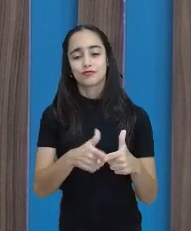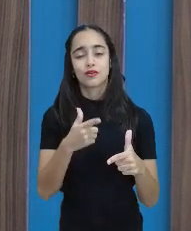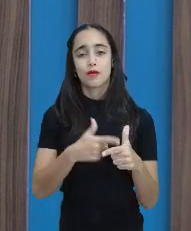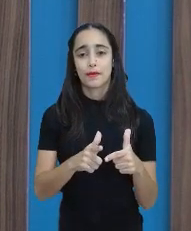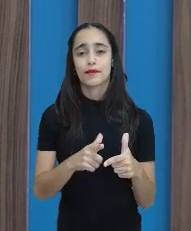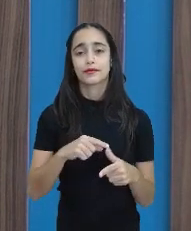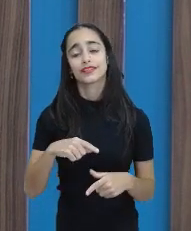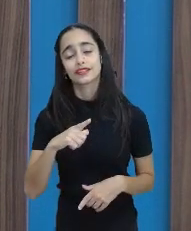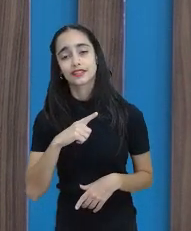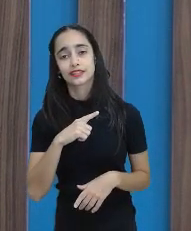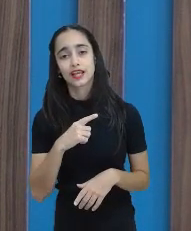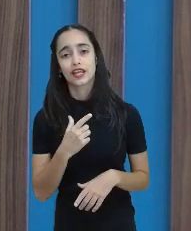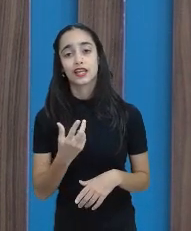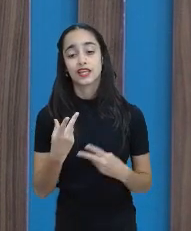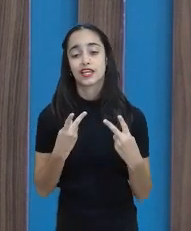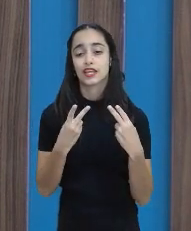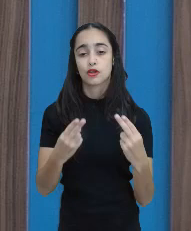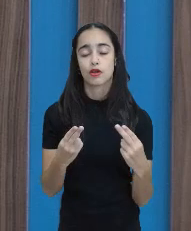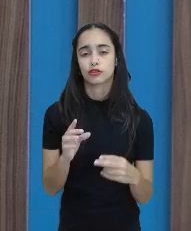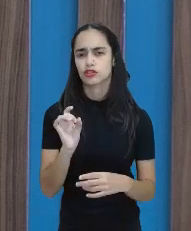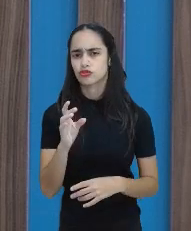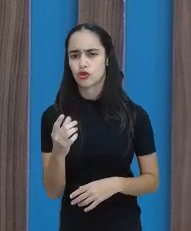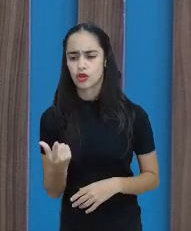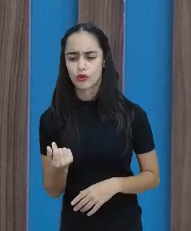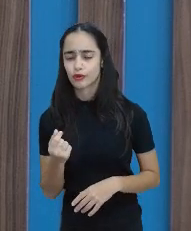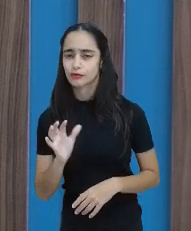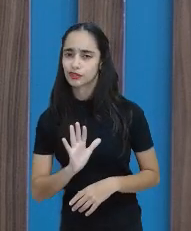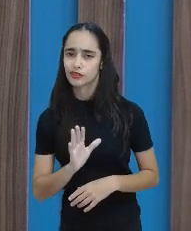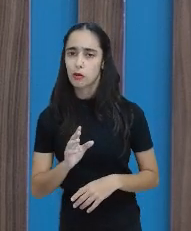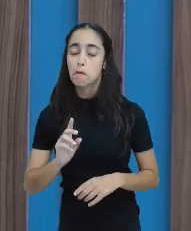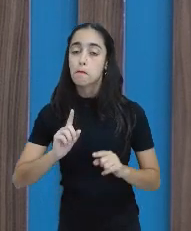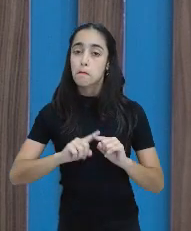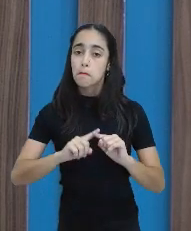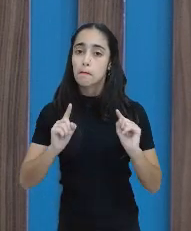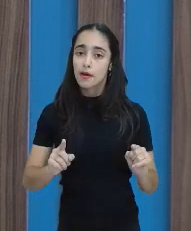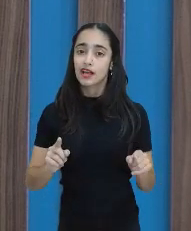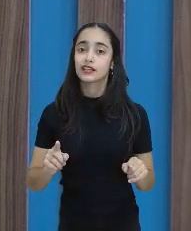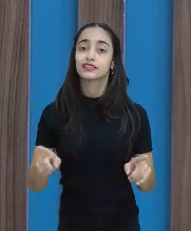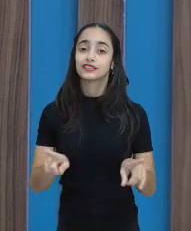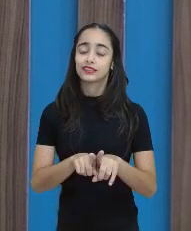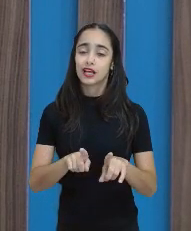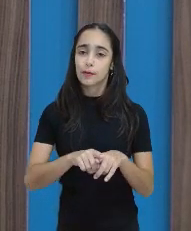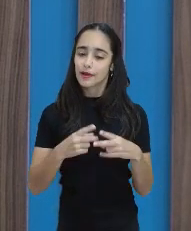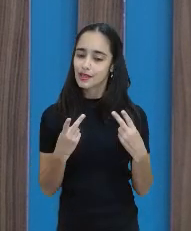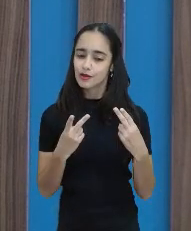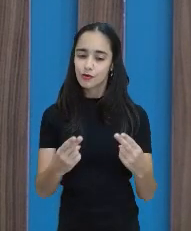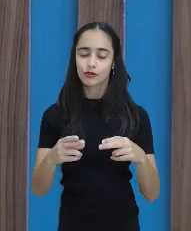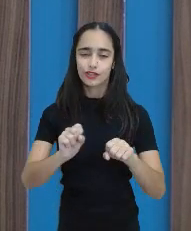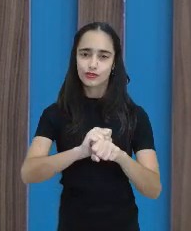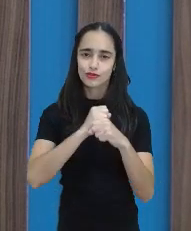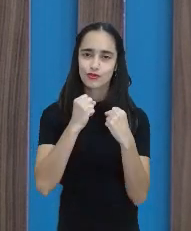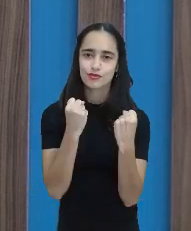só econômica, mas igualdade social, igualdade cultural também, né, tudo isso